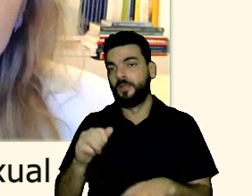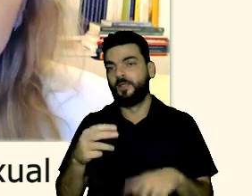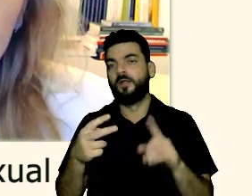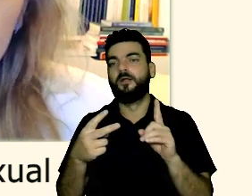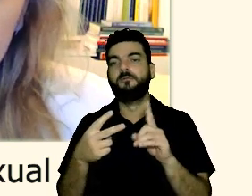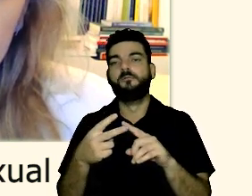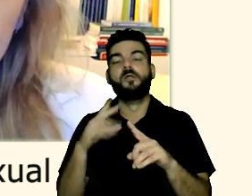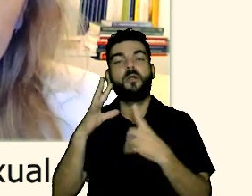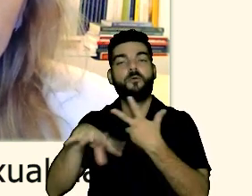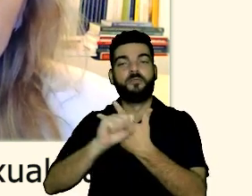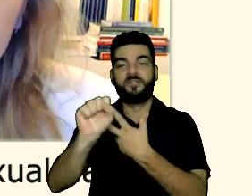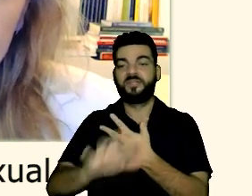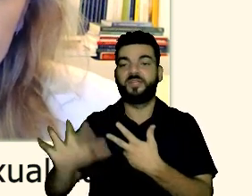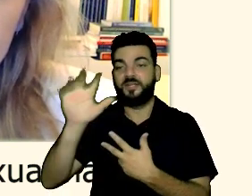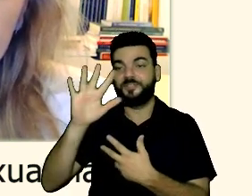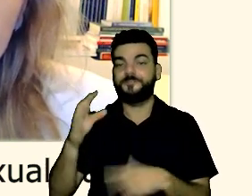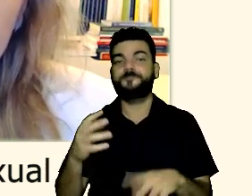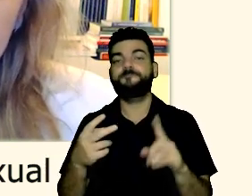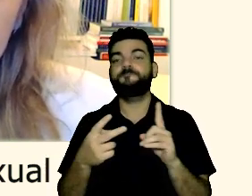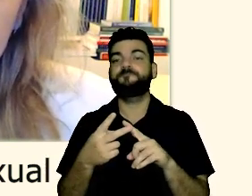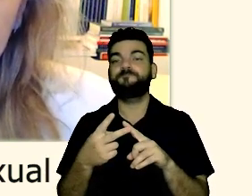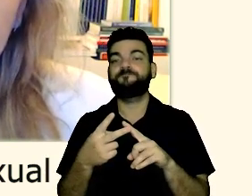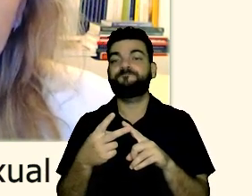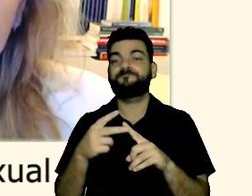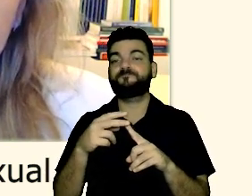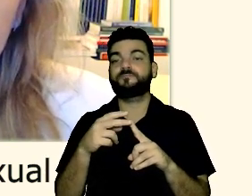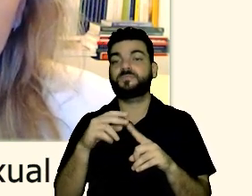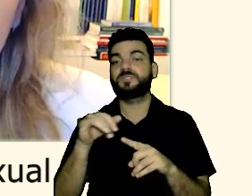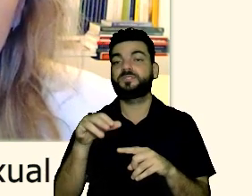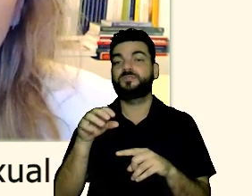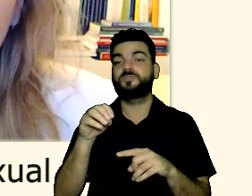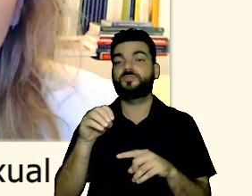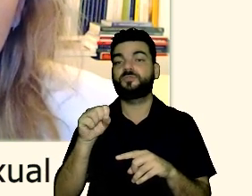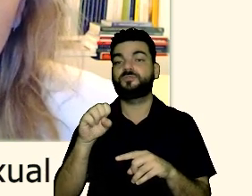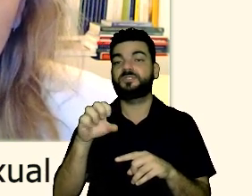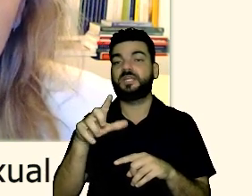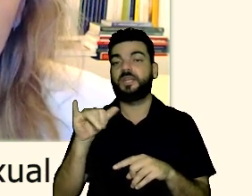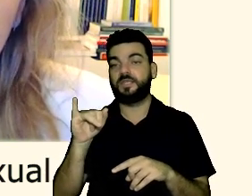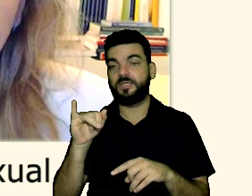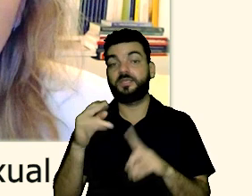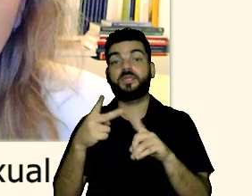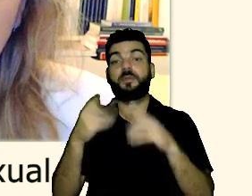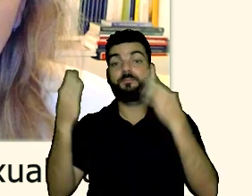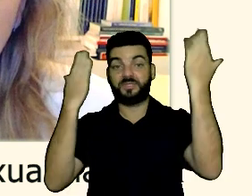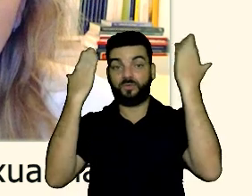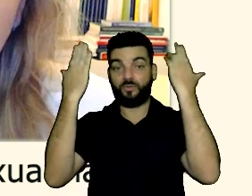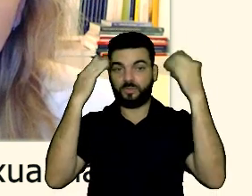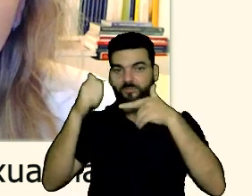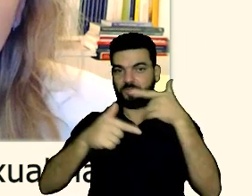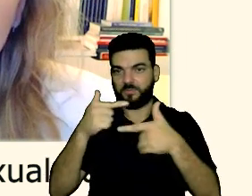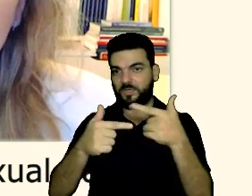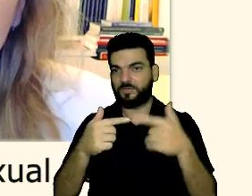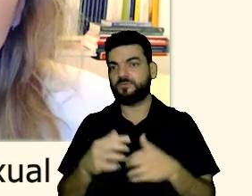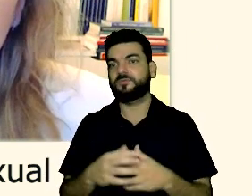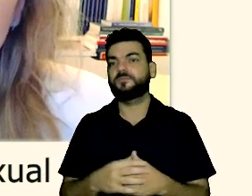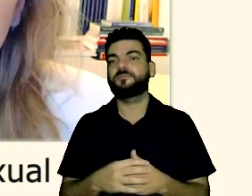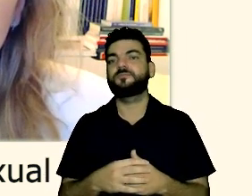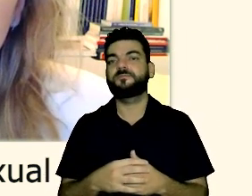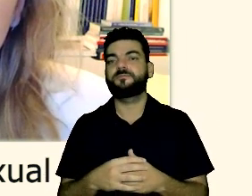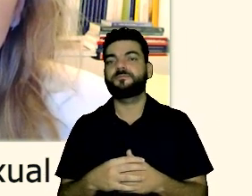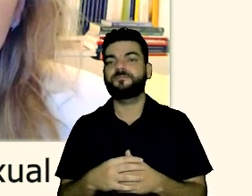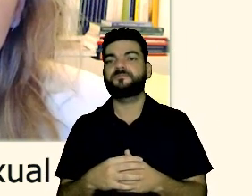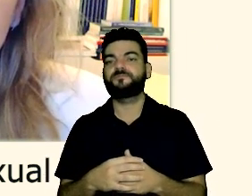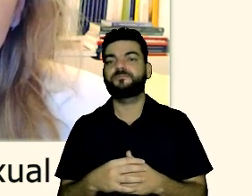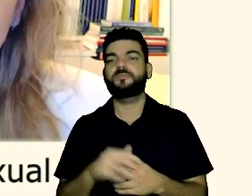do Assédio Moral e Assédio Sexual aqui do TRF. E as palestrantes serão a Maria Lumena Sampaio, que é ouvidora-geral do município